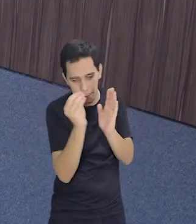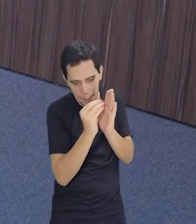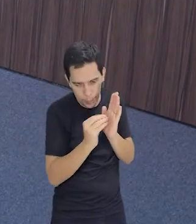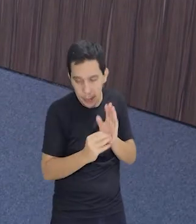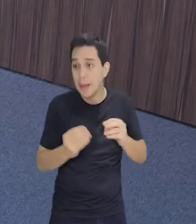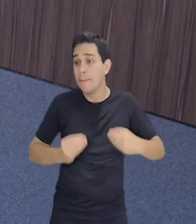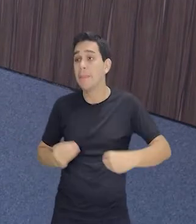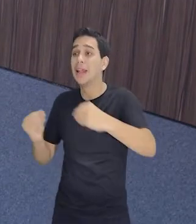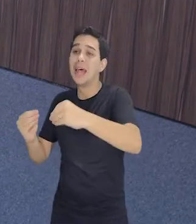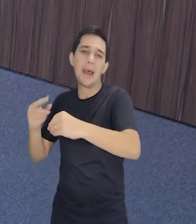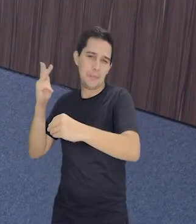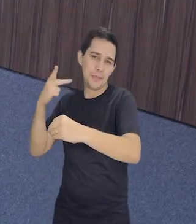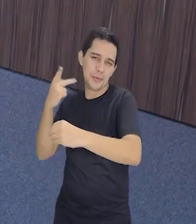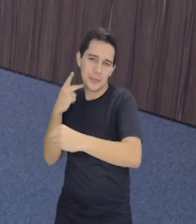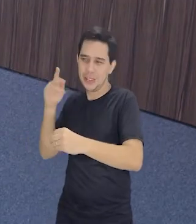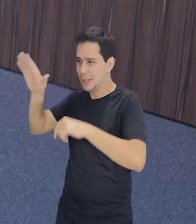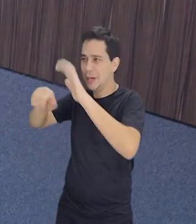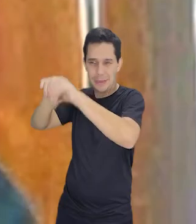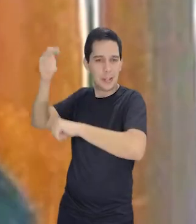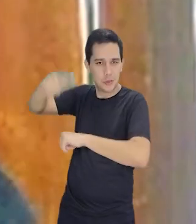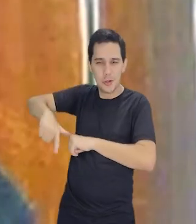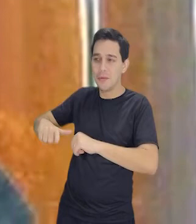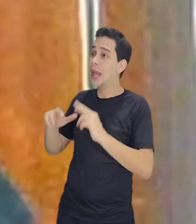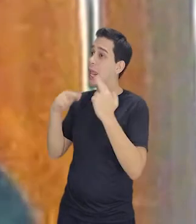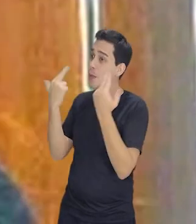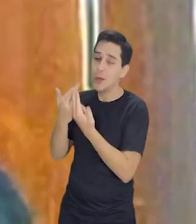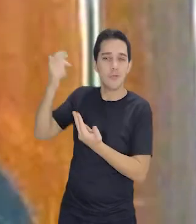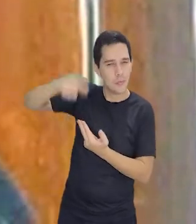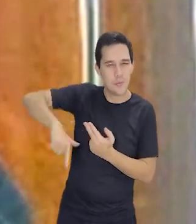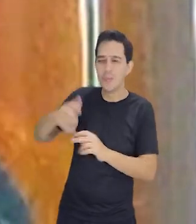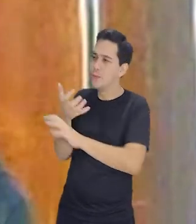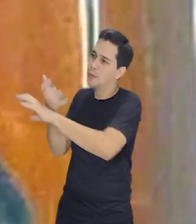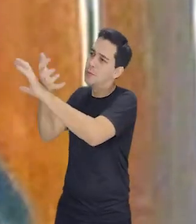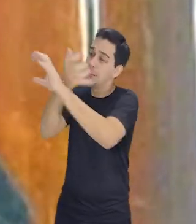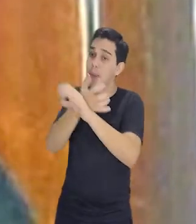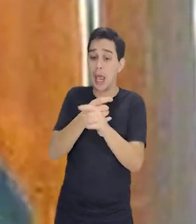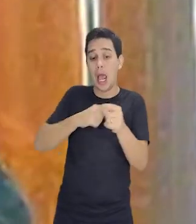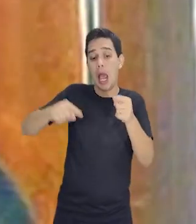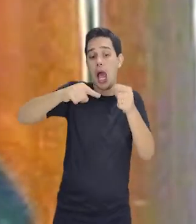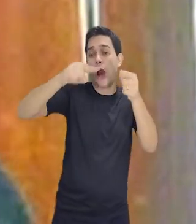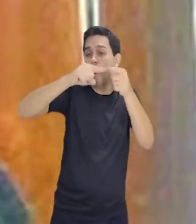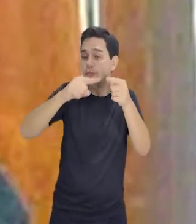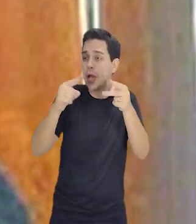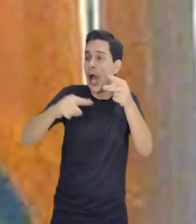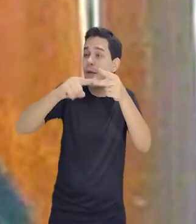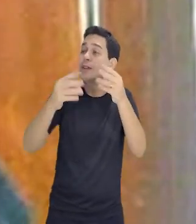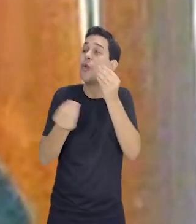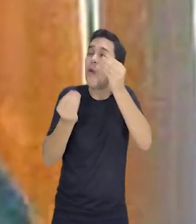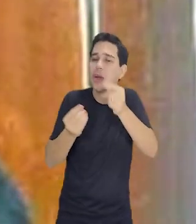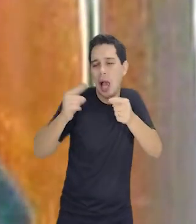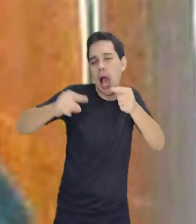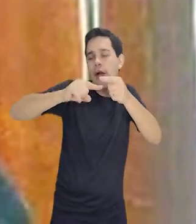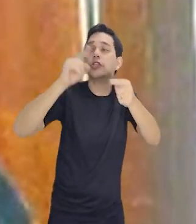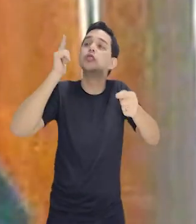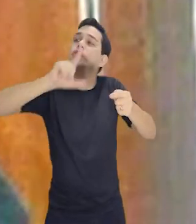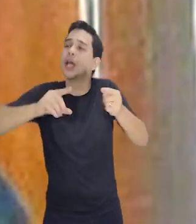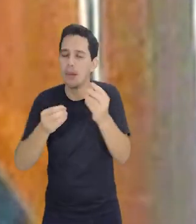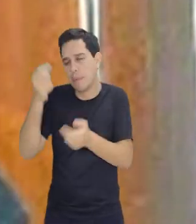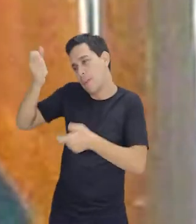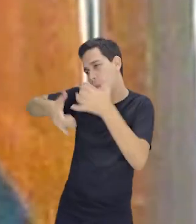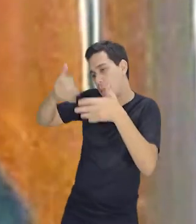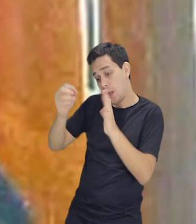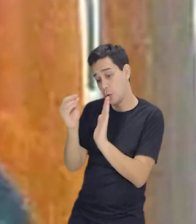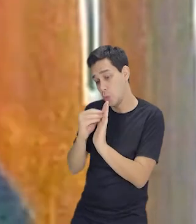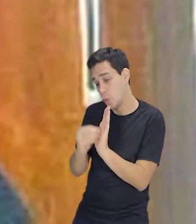de reuniões para a criação aí de metas e indicadores voltados para esse tema também muito importante para o nosso estado do Rio de Janeiro, que é